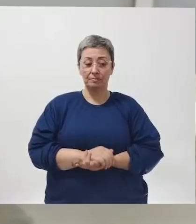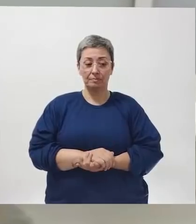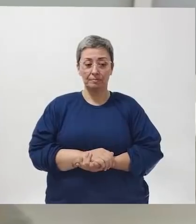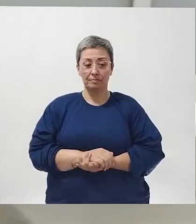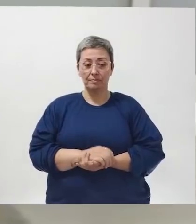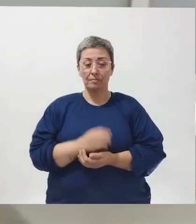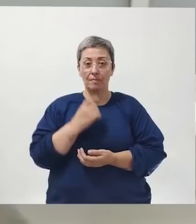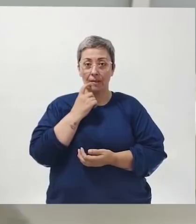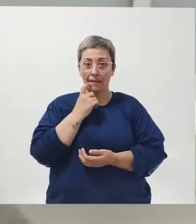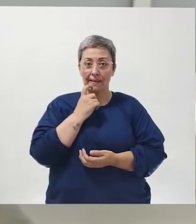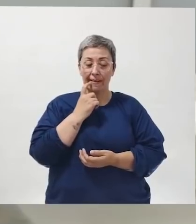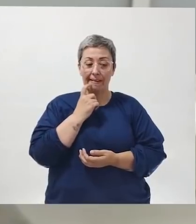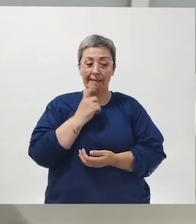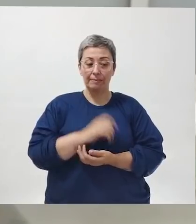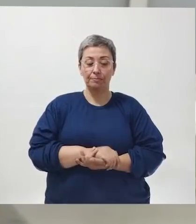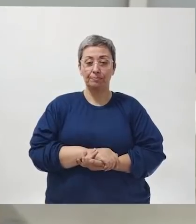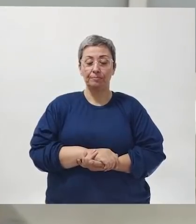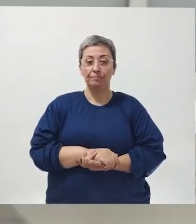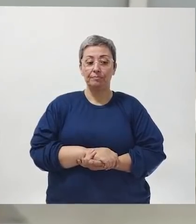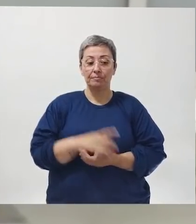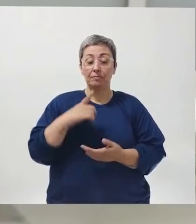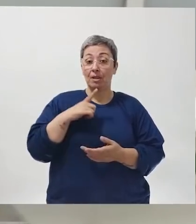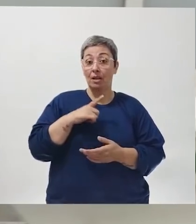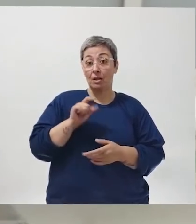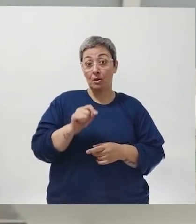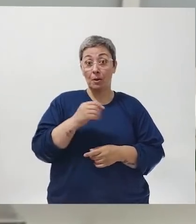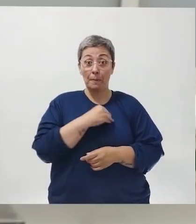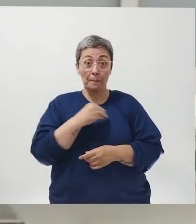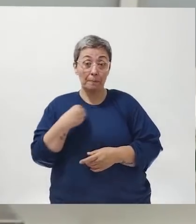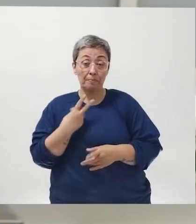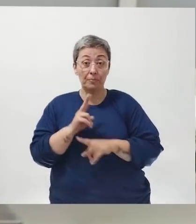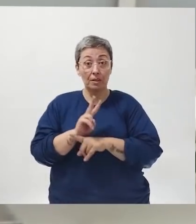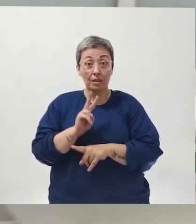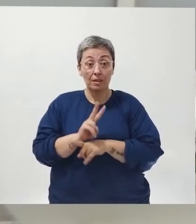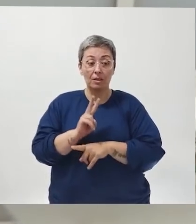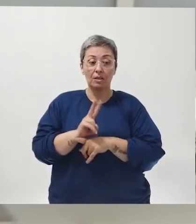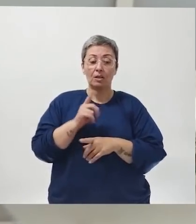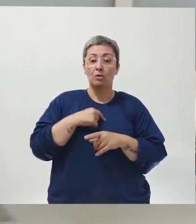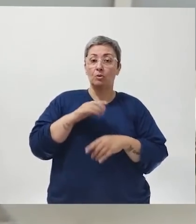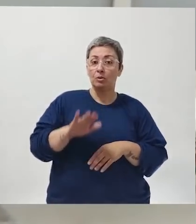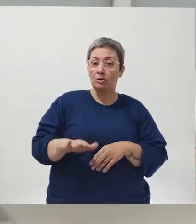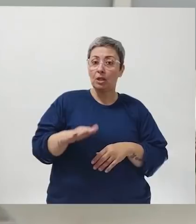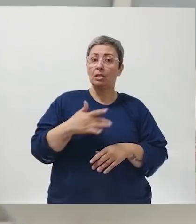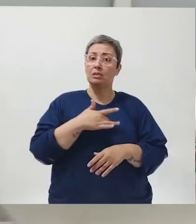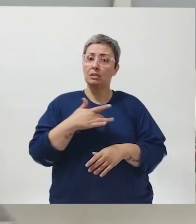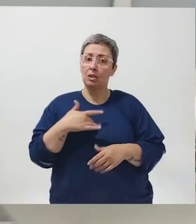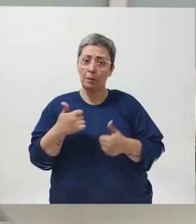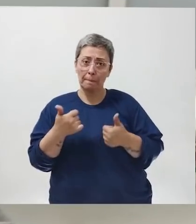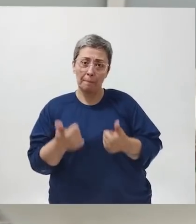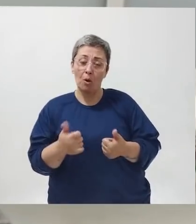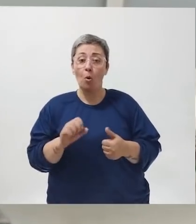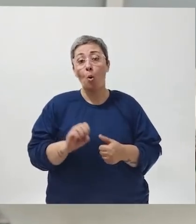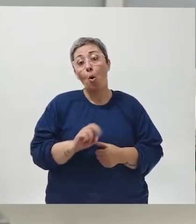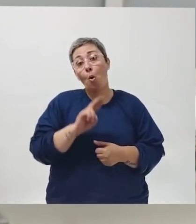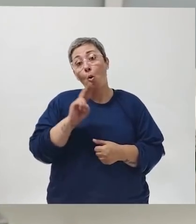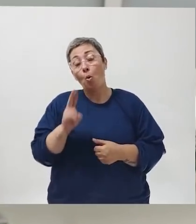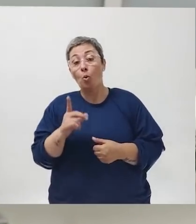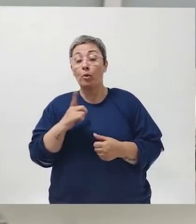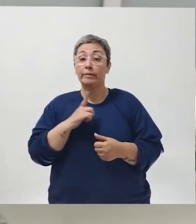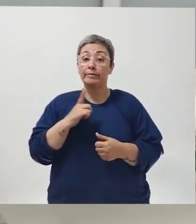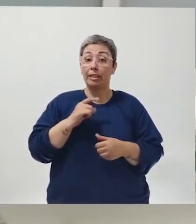O pediatra, ele cuida tanto da criança saudável quanto da criança que se encontra doente. O